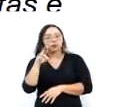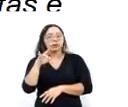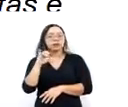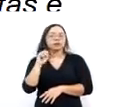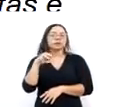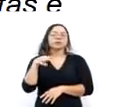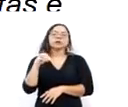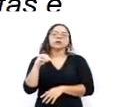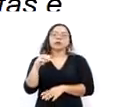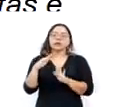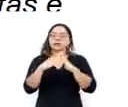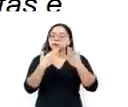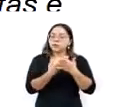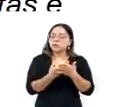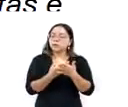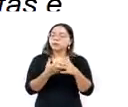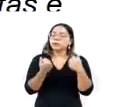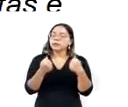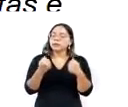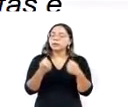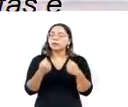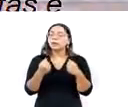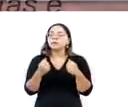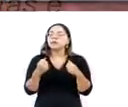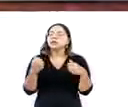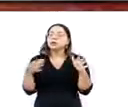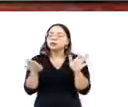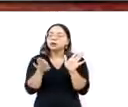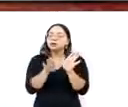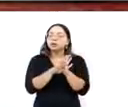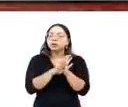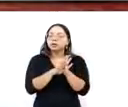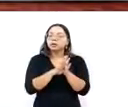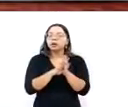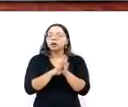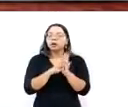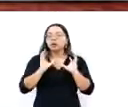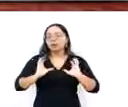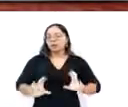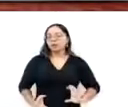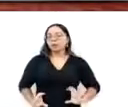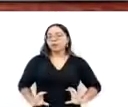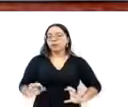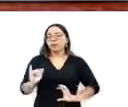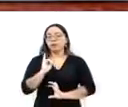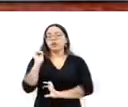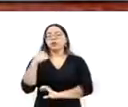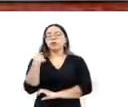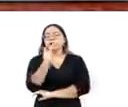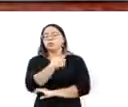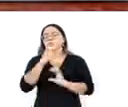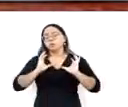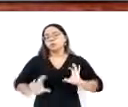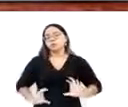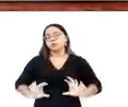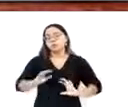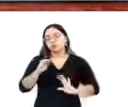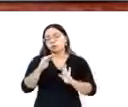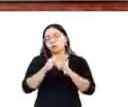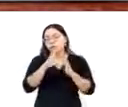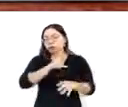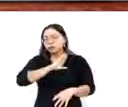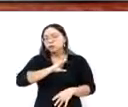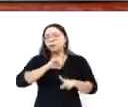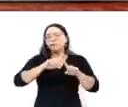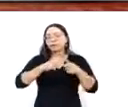nas escolas. Nós vamos precisar chegar a esse ponto. Nós vamos precisar chegar à cidadania global. Nós não somos mais o cidadão